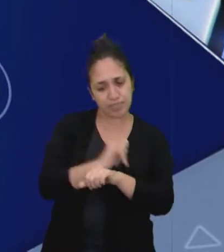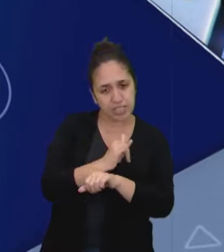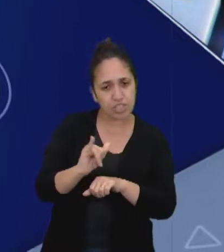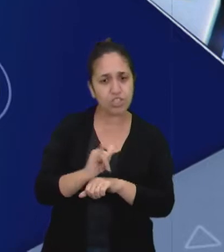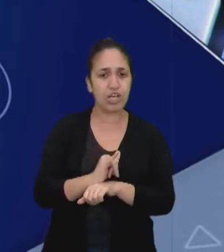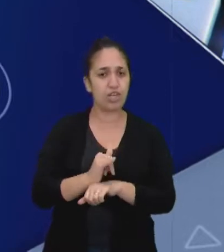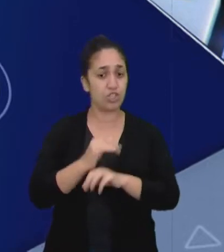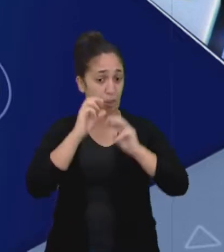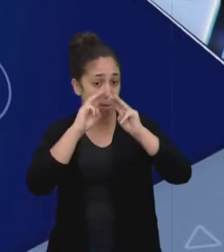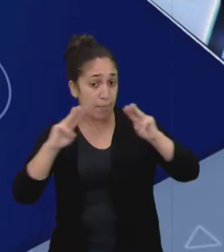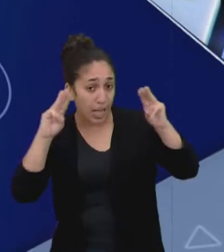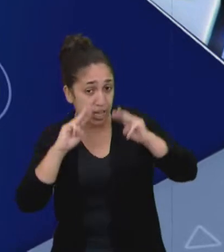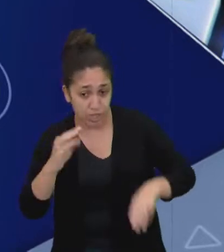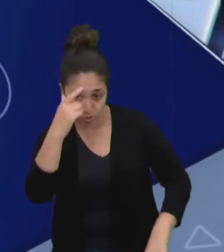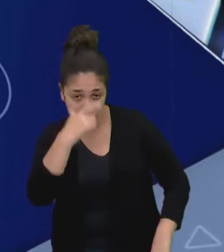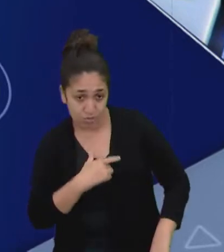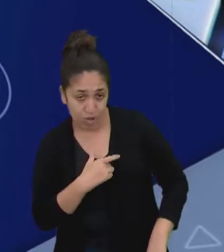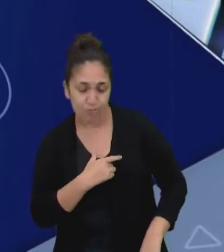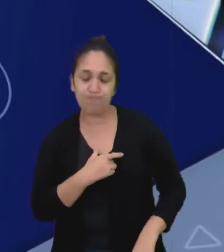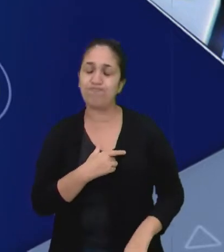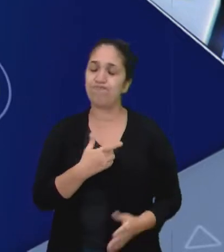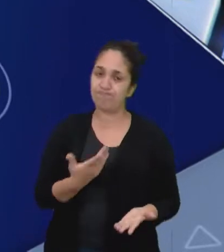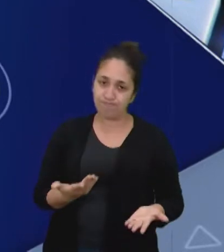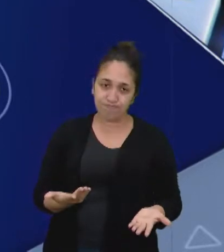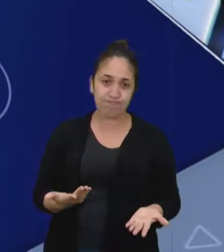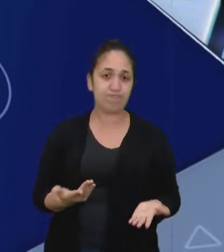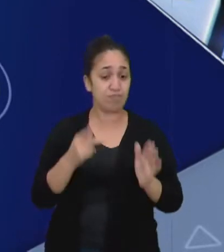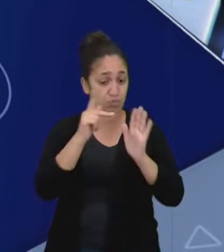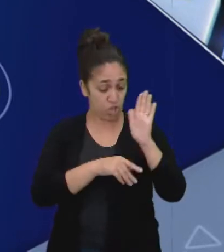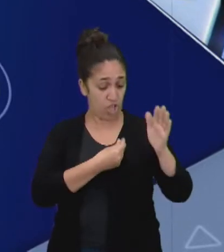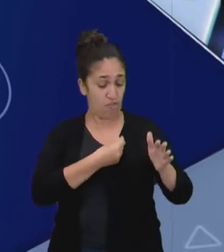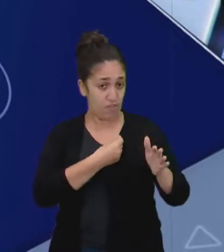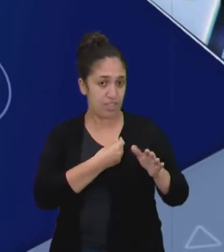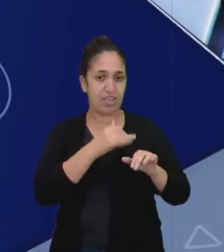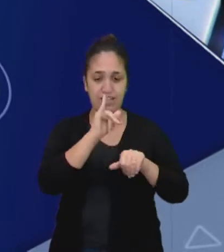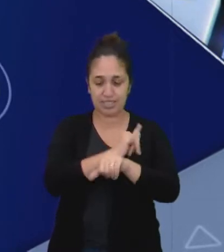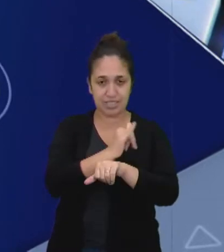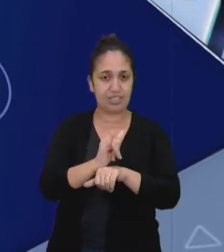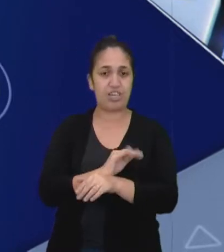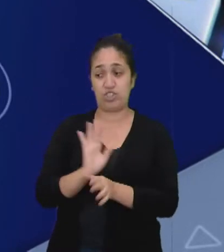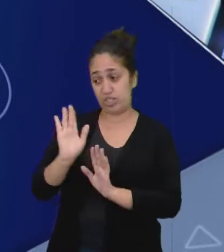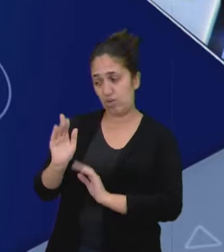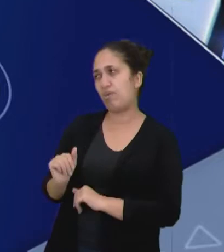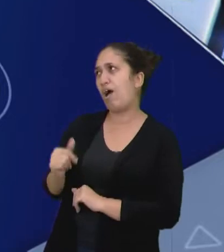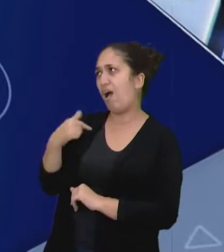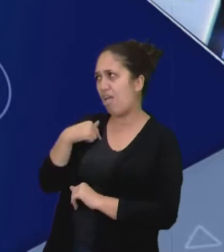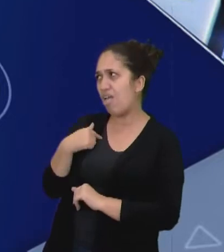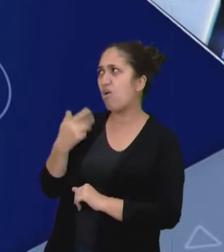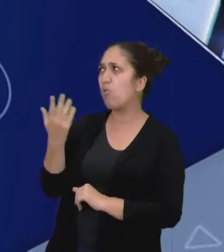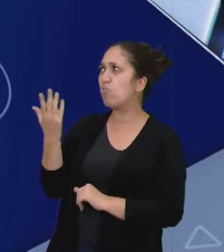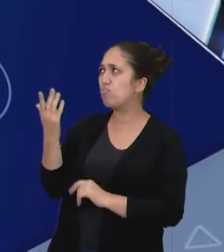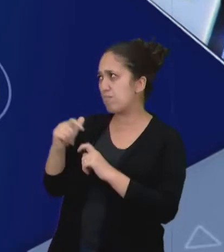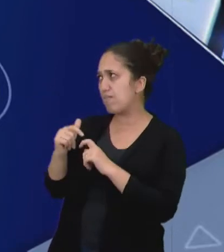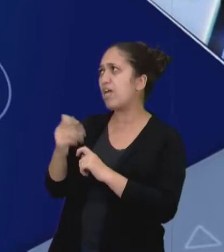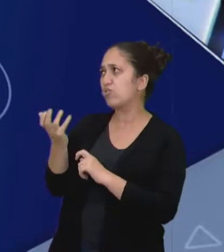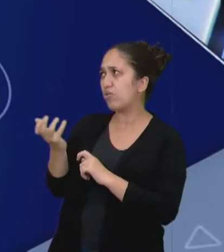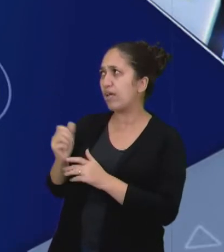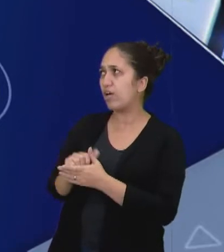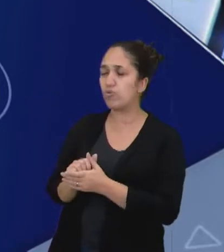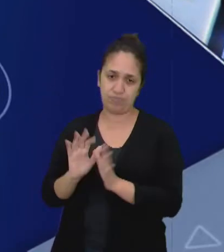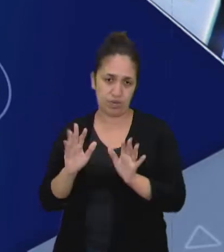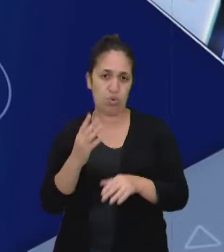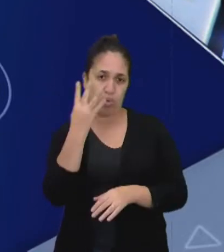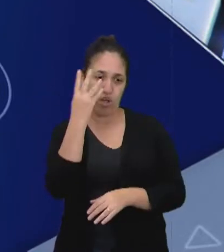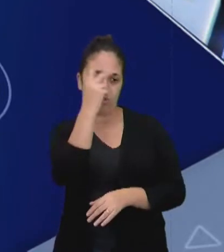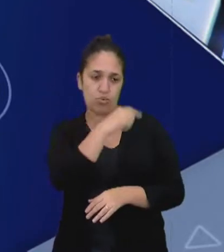para projeto de vida, tudo tem que ter. O que é uma estratégia? Quero ser médico, tem que ter uma estratégia. Bom, então eu vou estudar 4 horas por